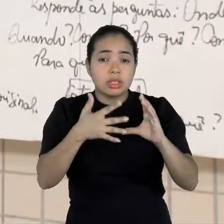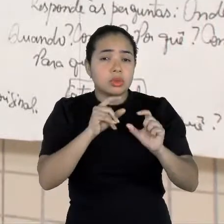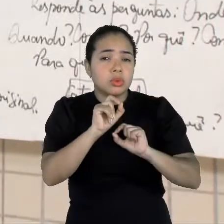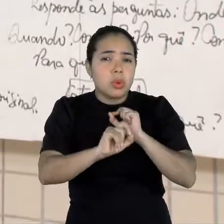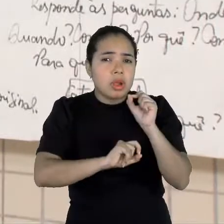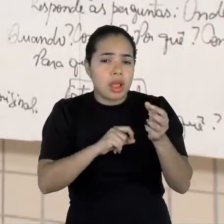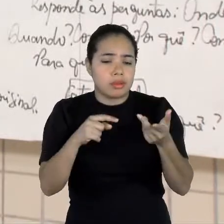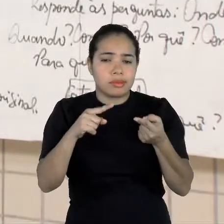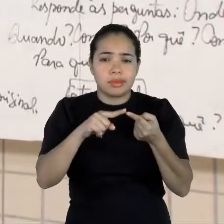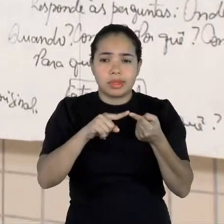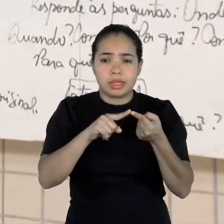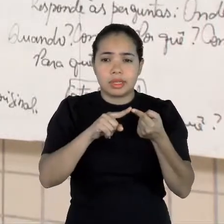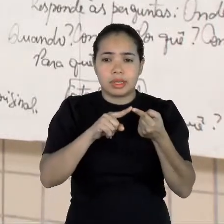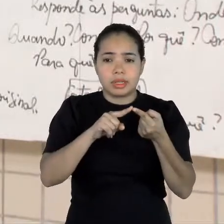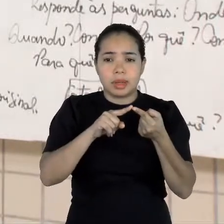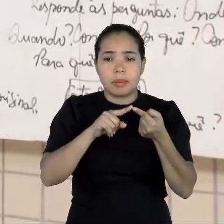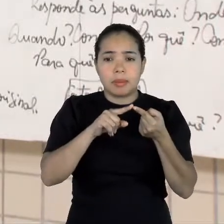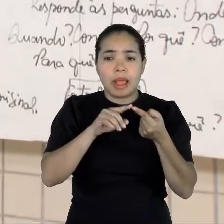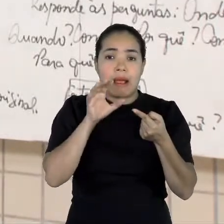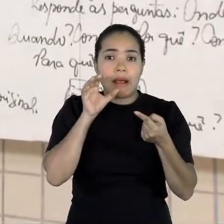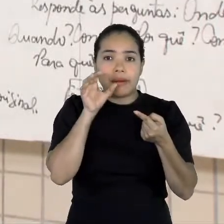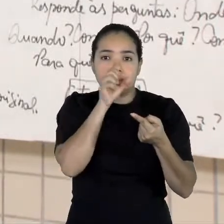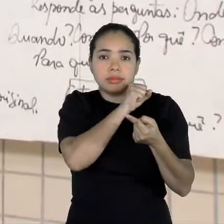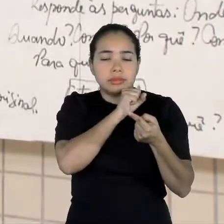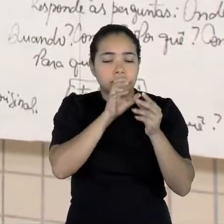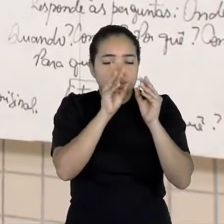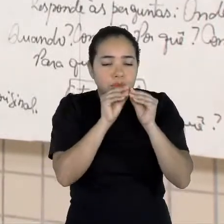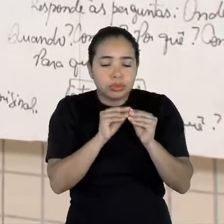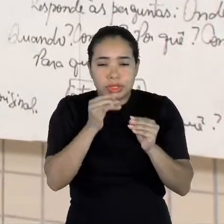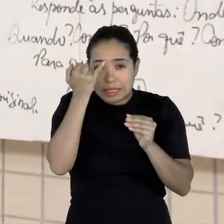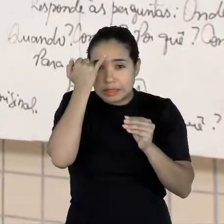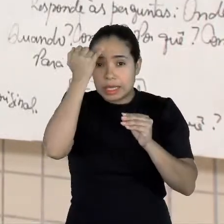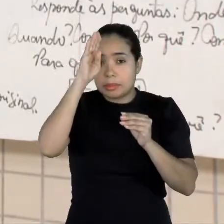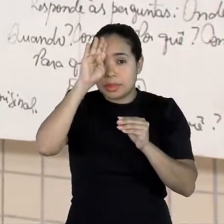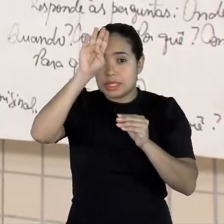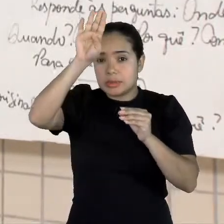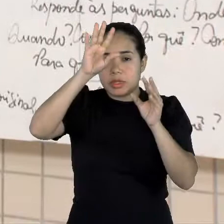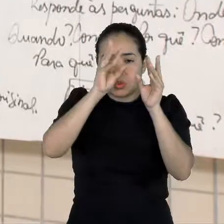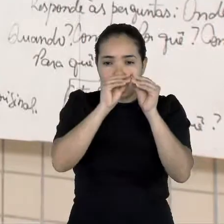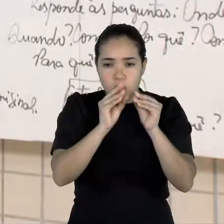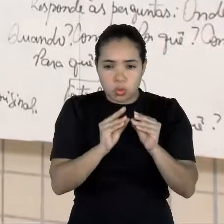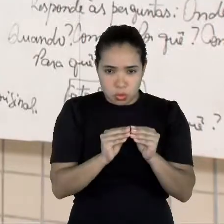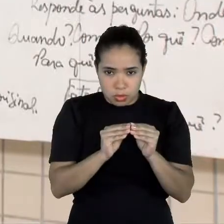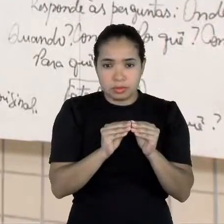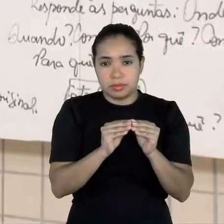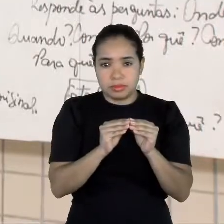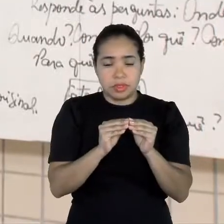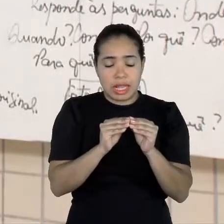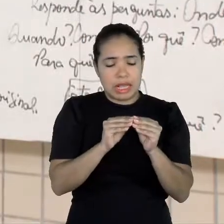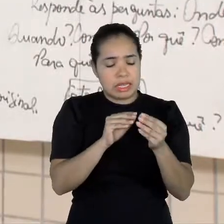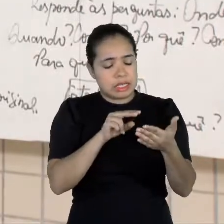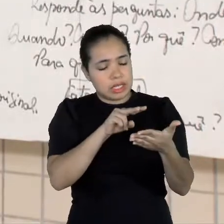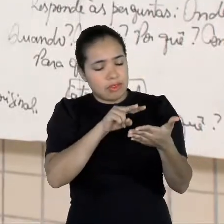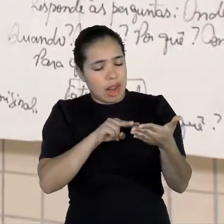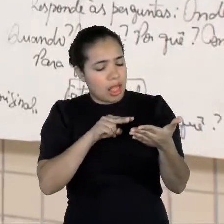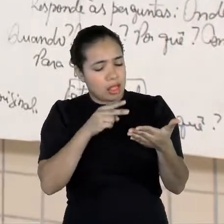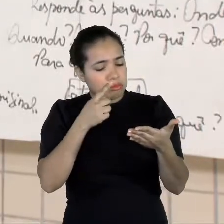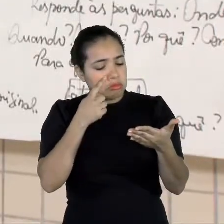Breve. O resumo contém as ideias principais, enquanto os pormenores, o que não interessa muito,